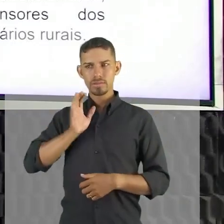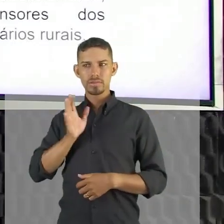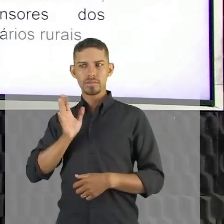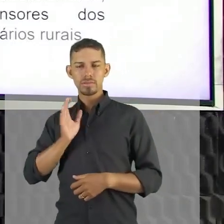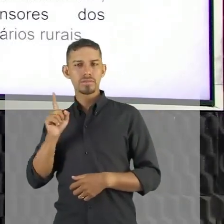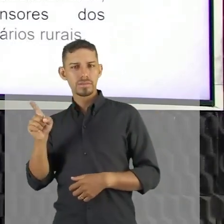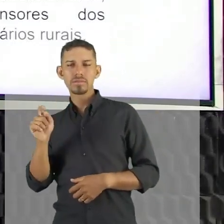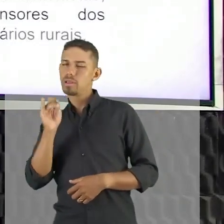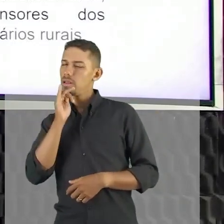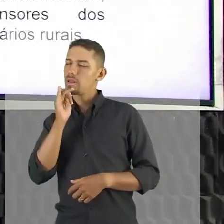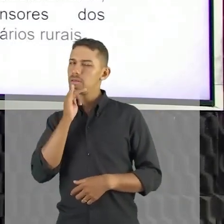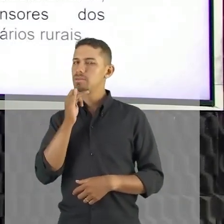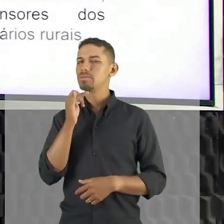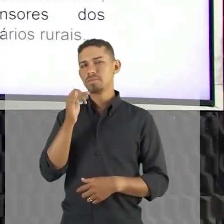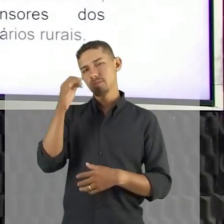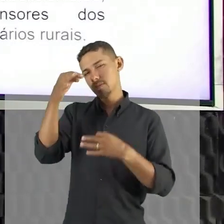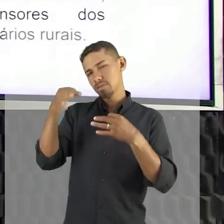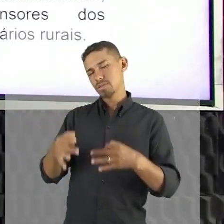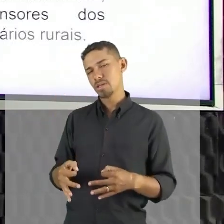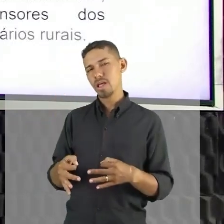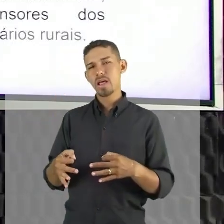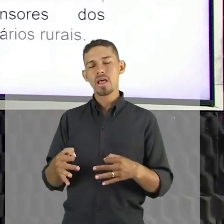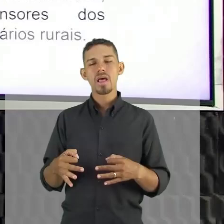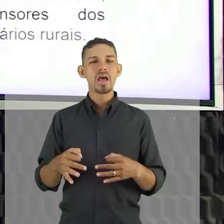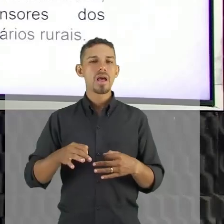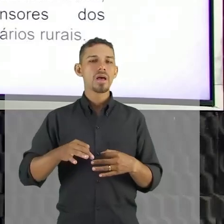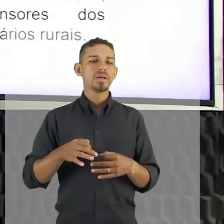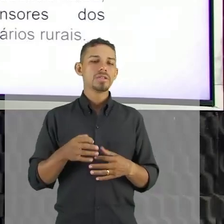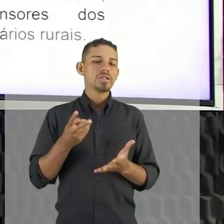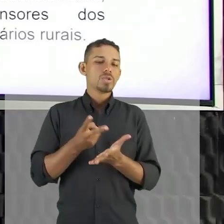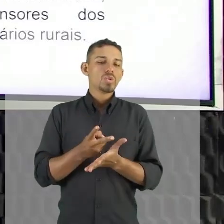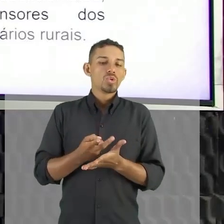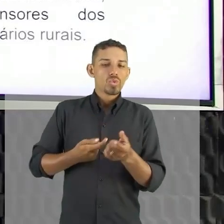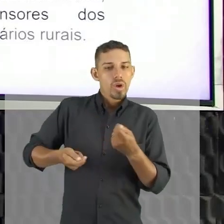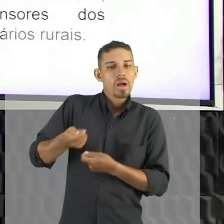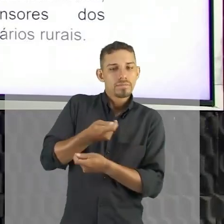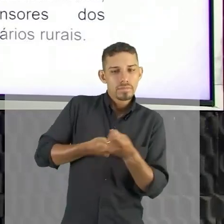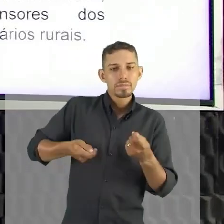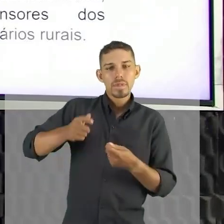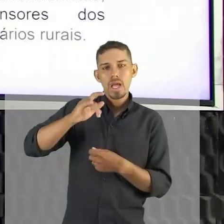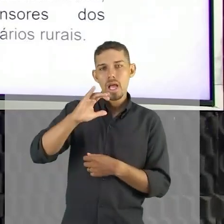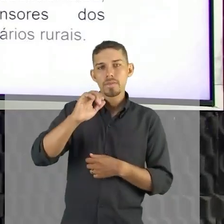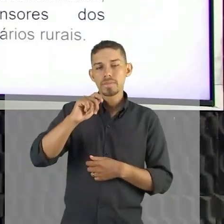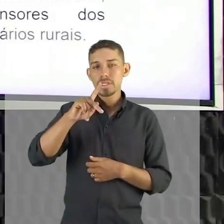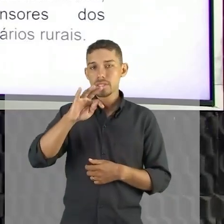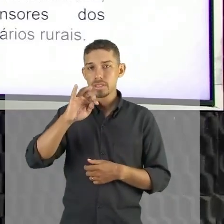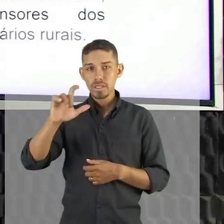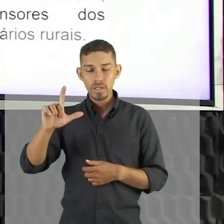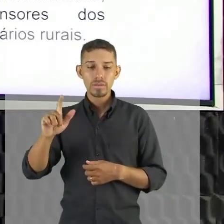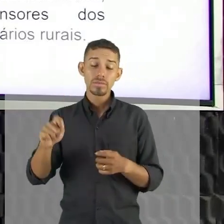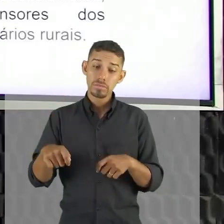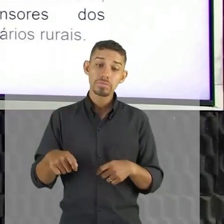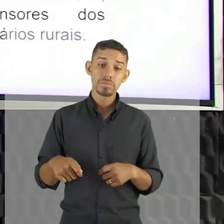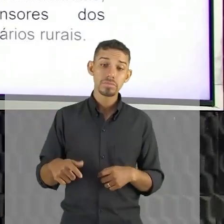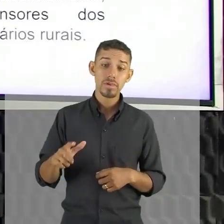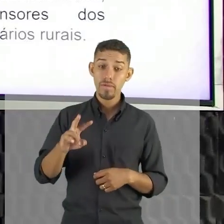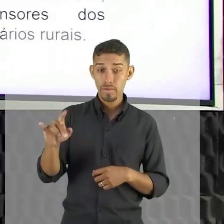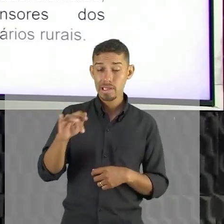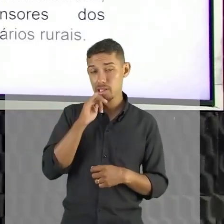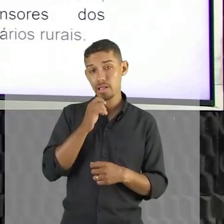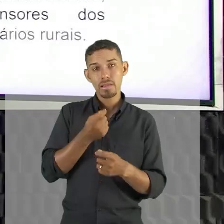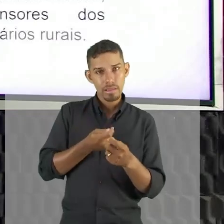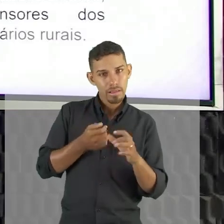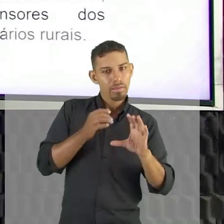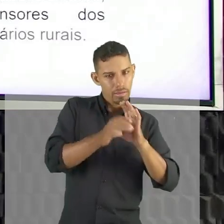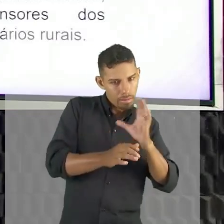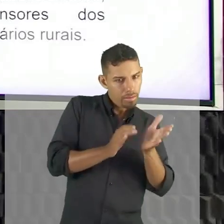café exatamente um excedente do capital, e esse excedente do capital é que vai ser